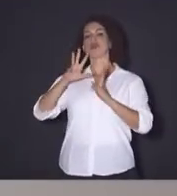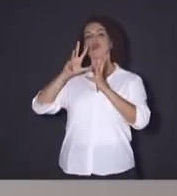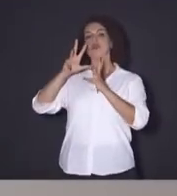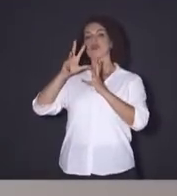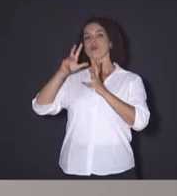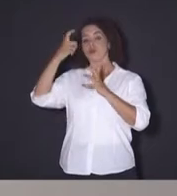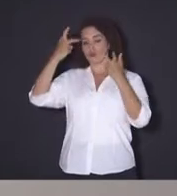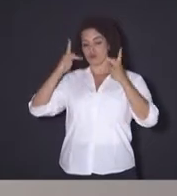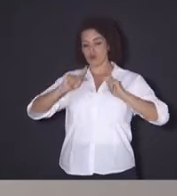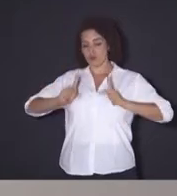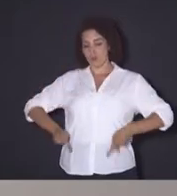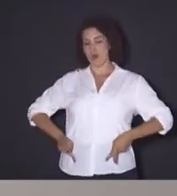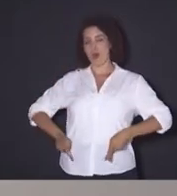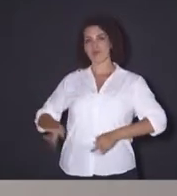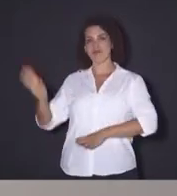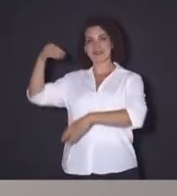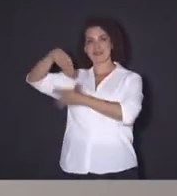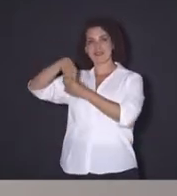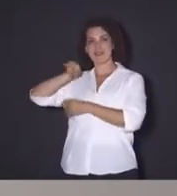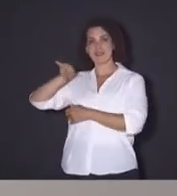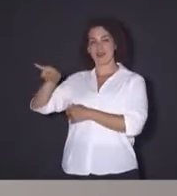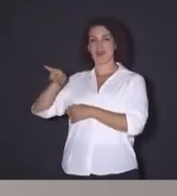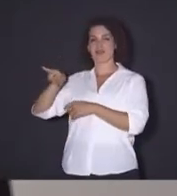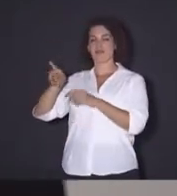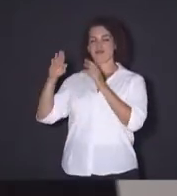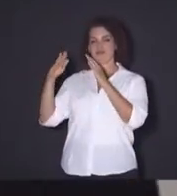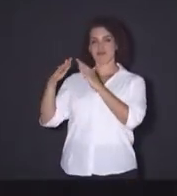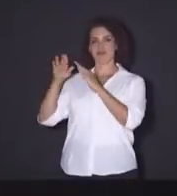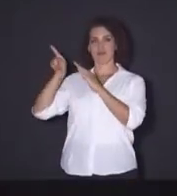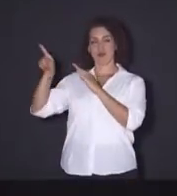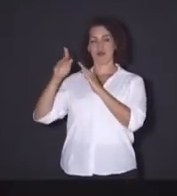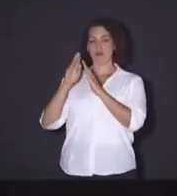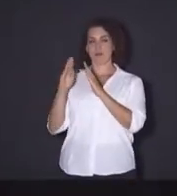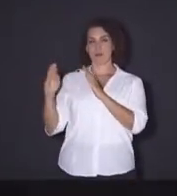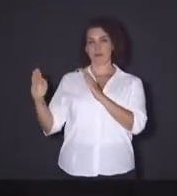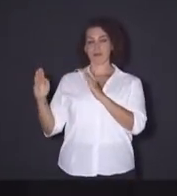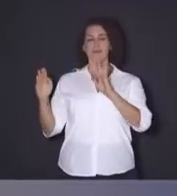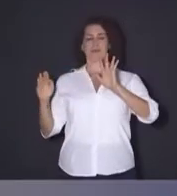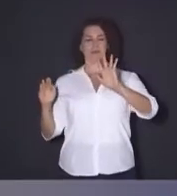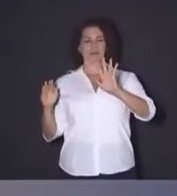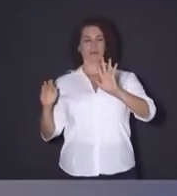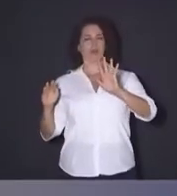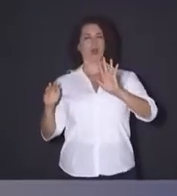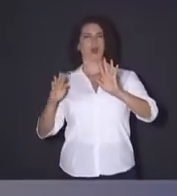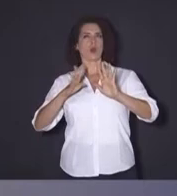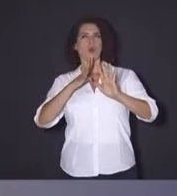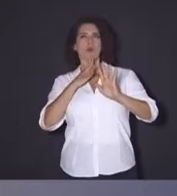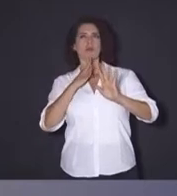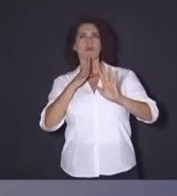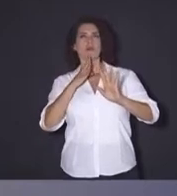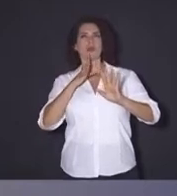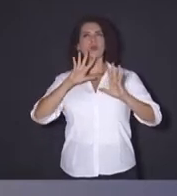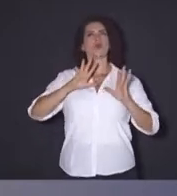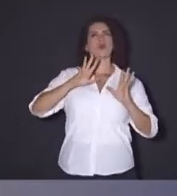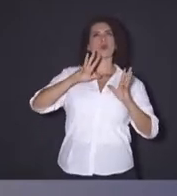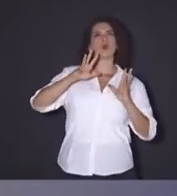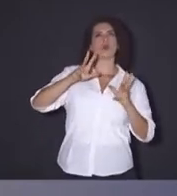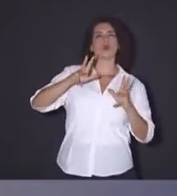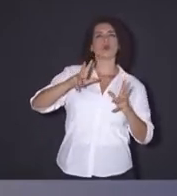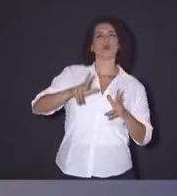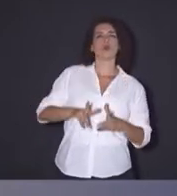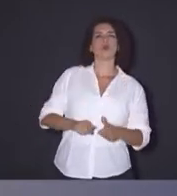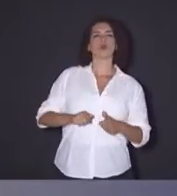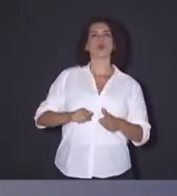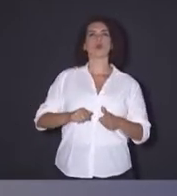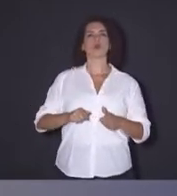E essa ideia de biblioteca universal, ela parece ser também, eu diria, mimetizada na ideia de que nós